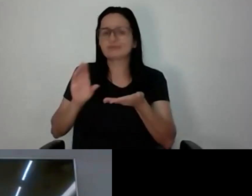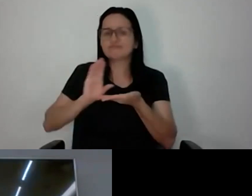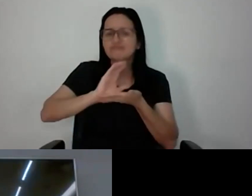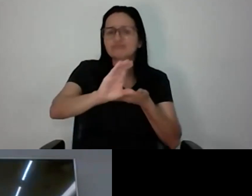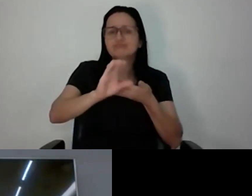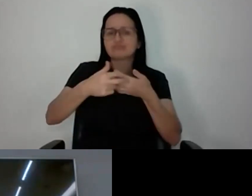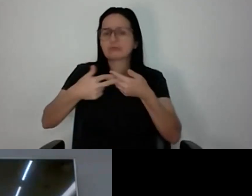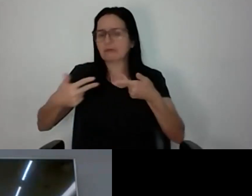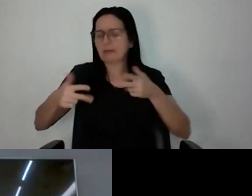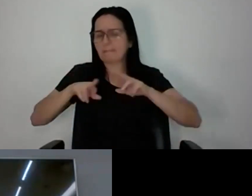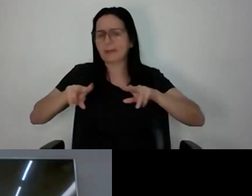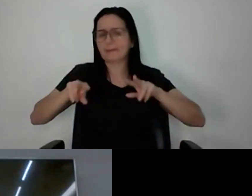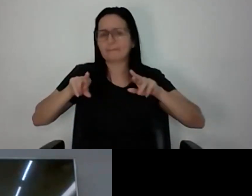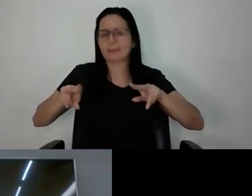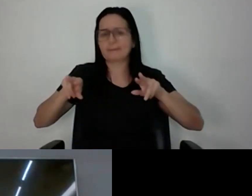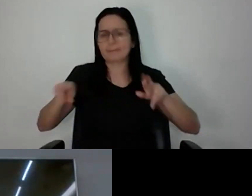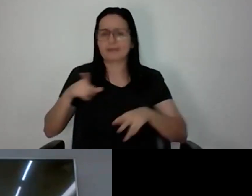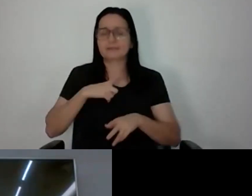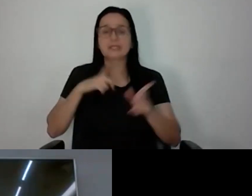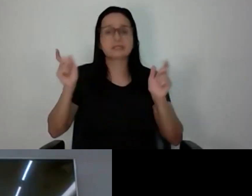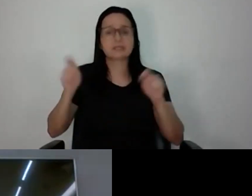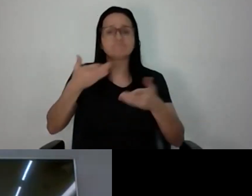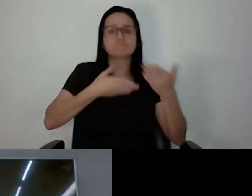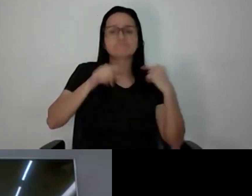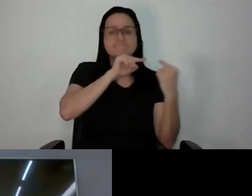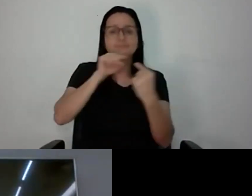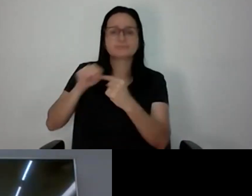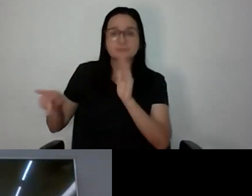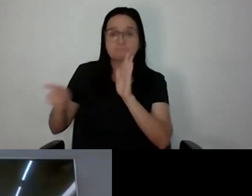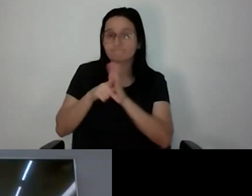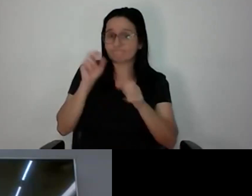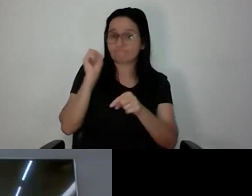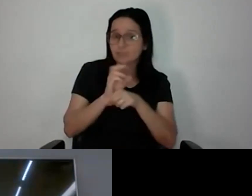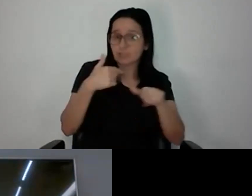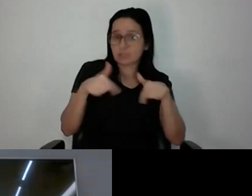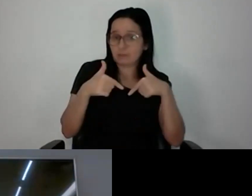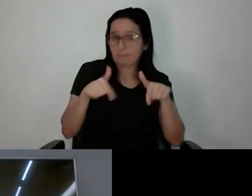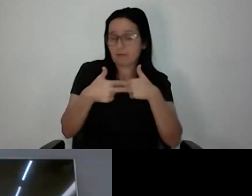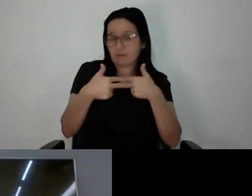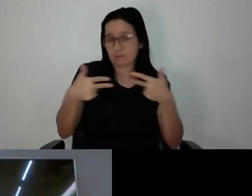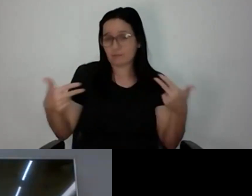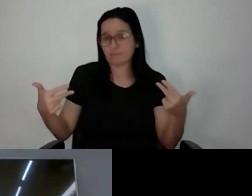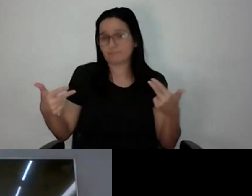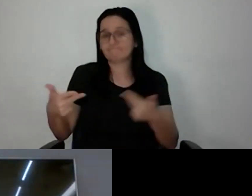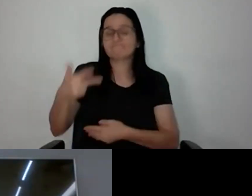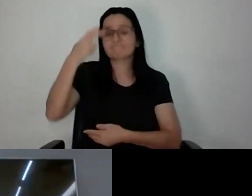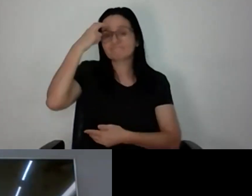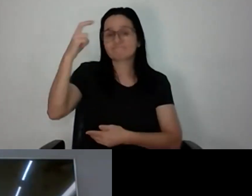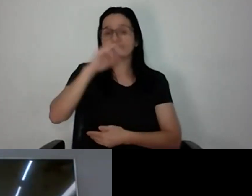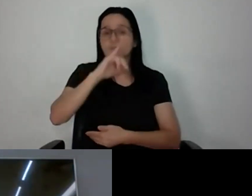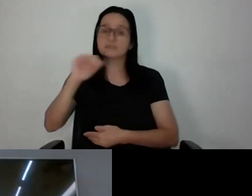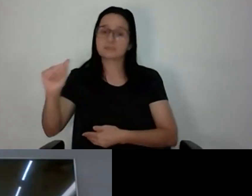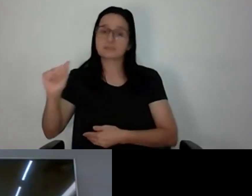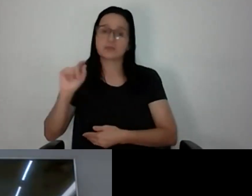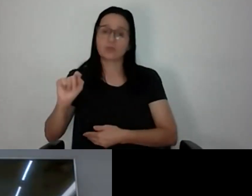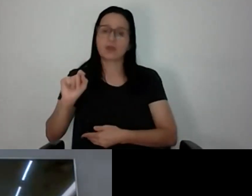de muita coisa que envolva o mercado que você quer estudar. Olhando para a inteligência artificial, nada mais óbvio do que você tem que olhar para o que é